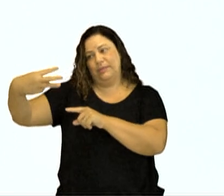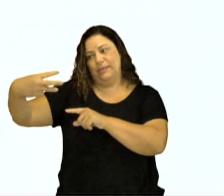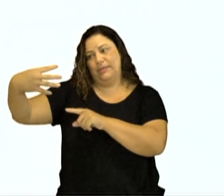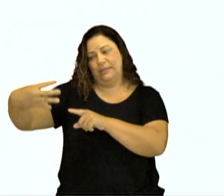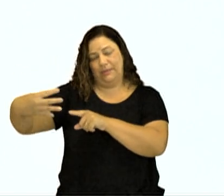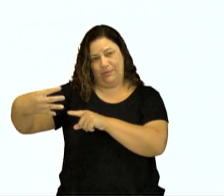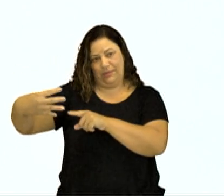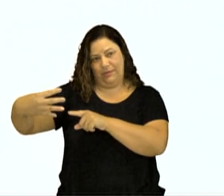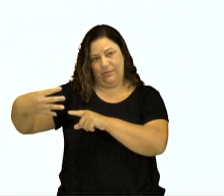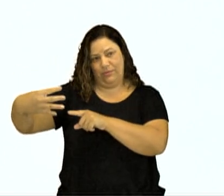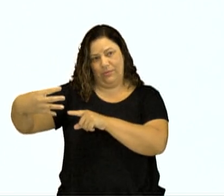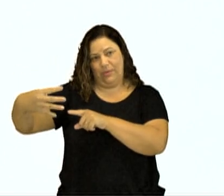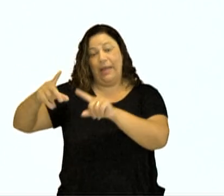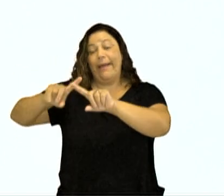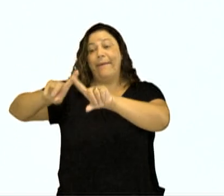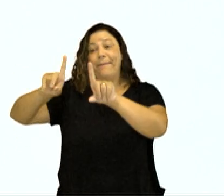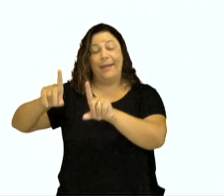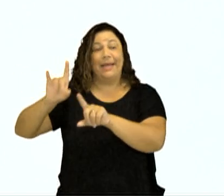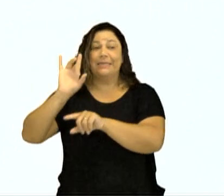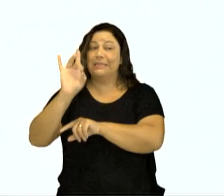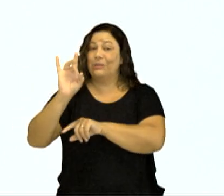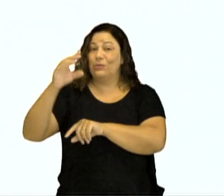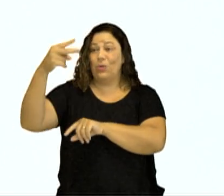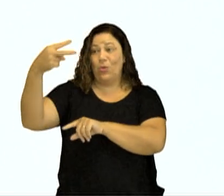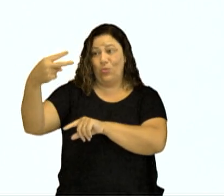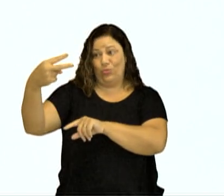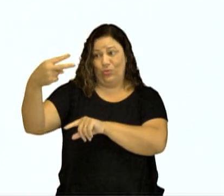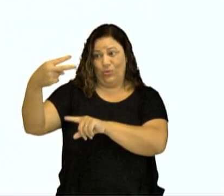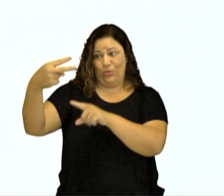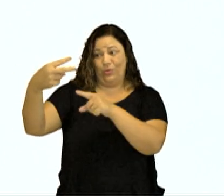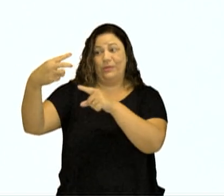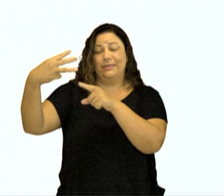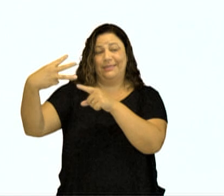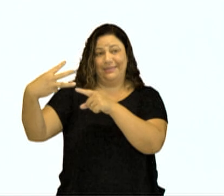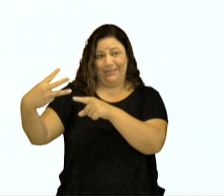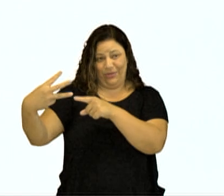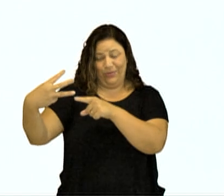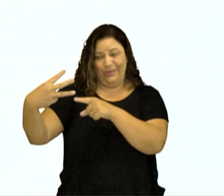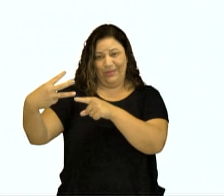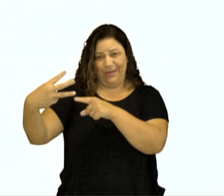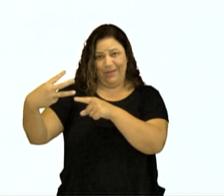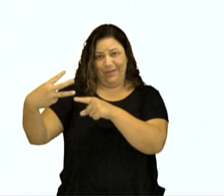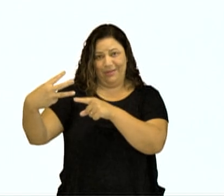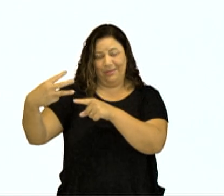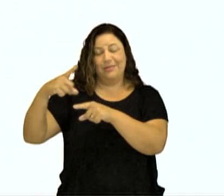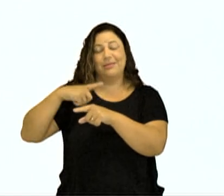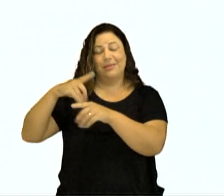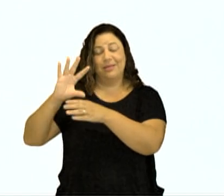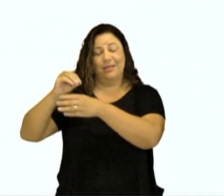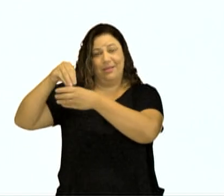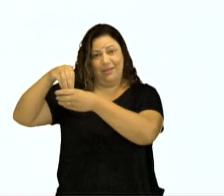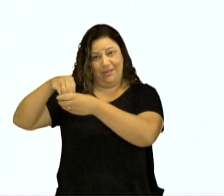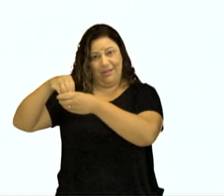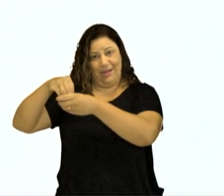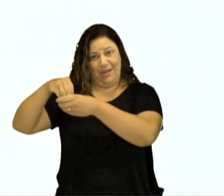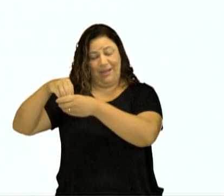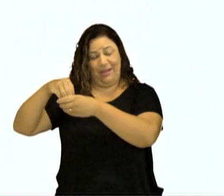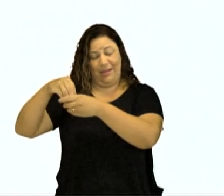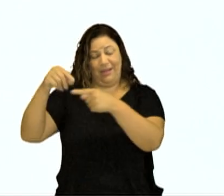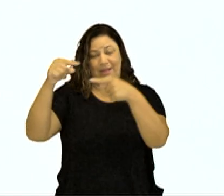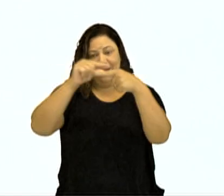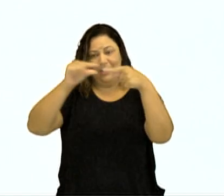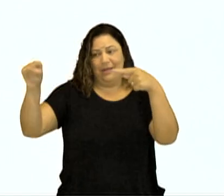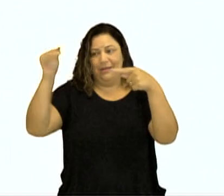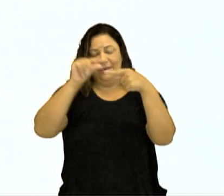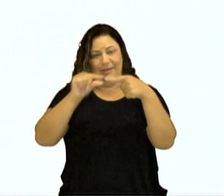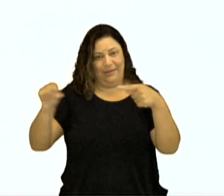No entanto, apenas o 2 e o 3 recebem flechas, que